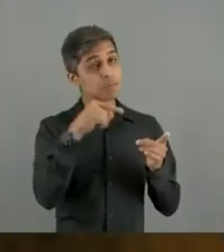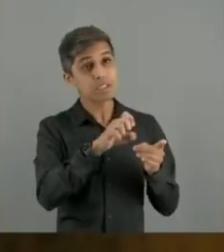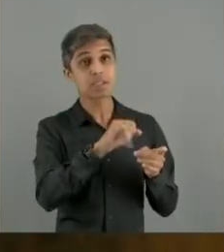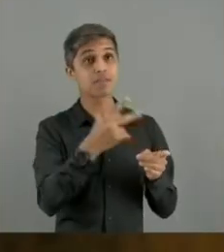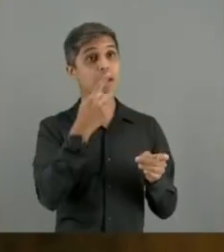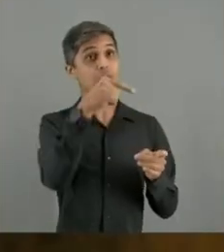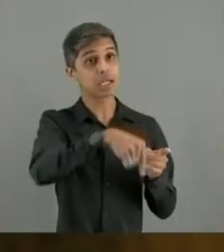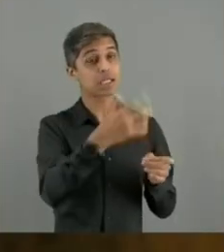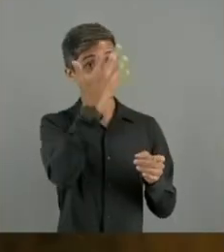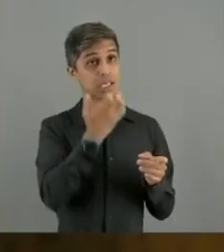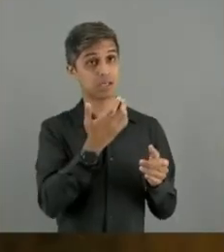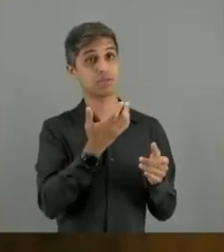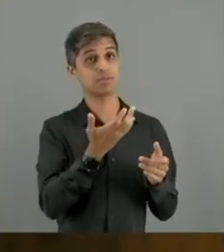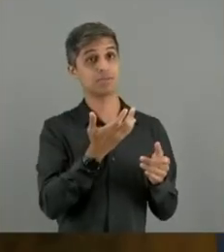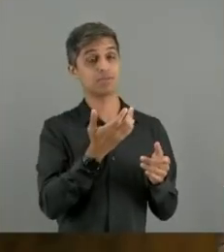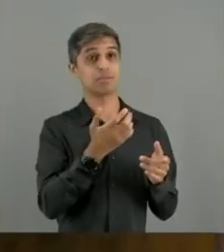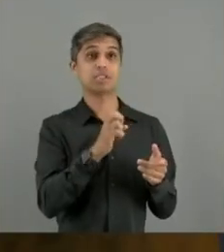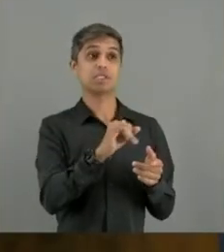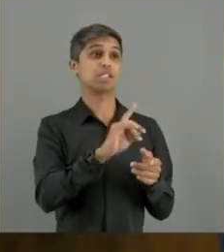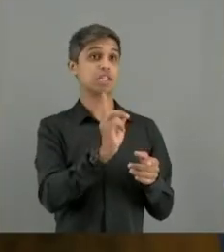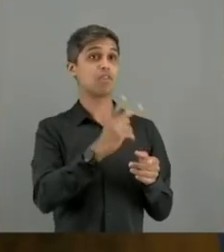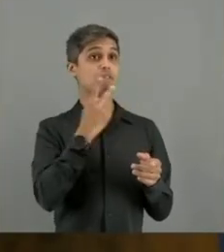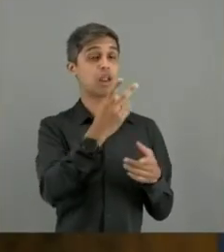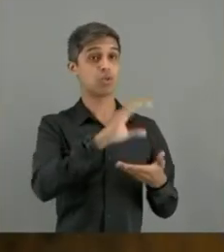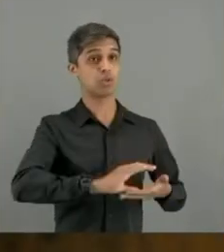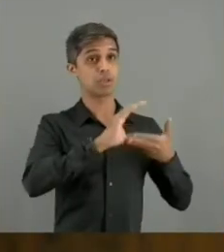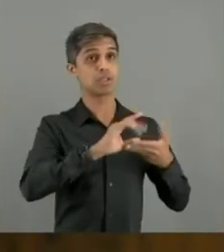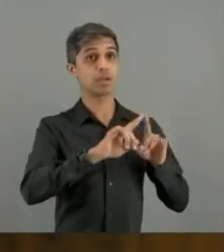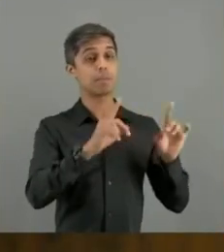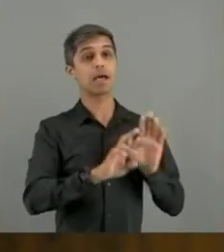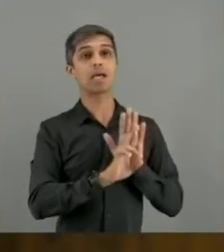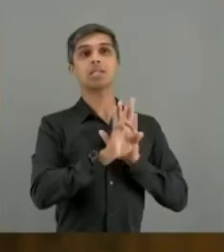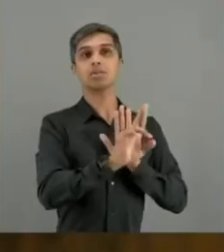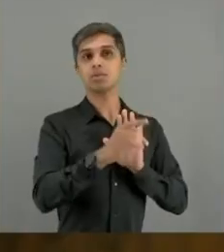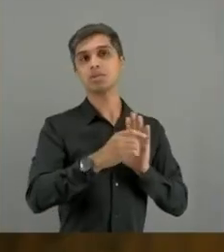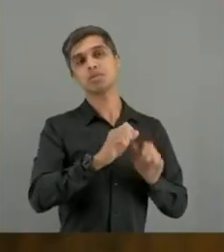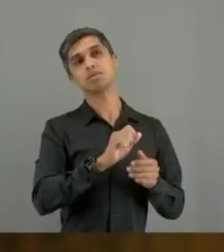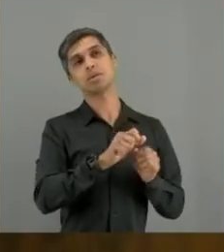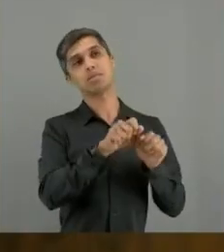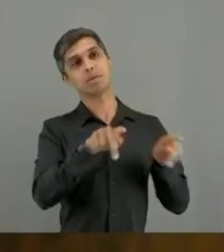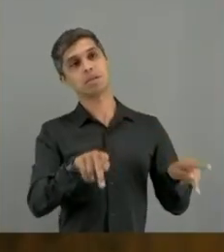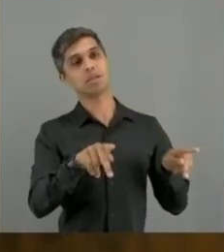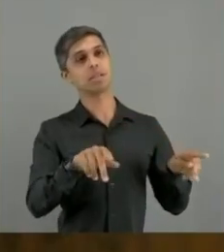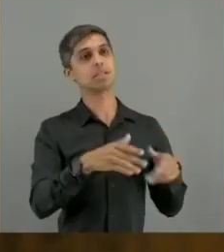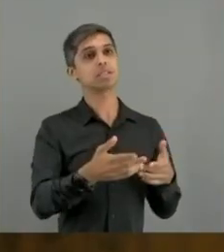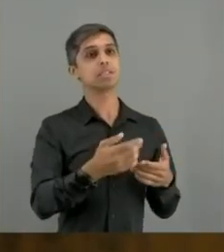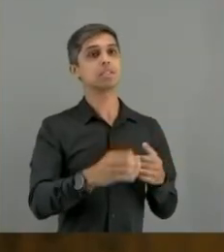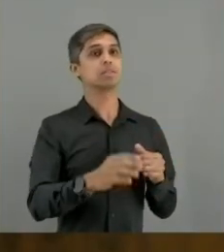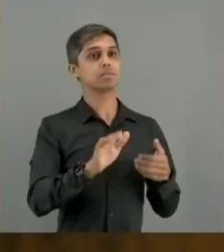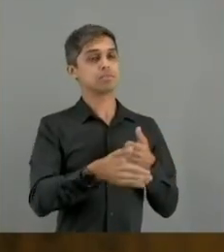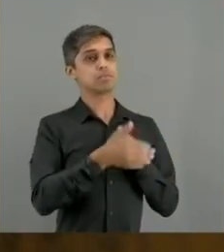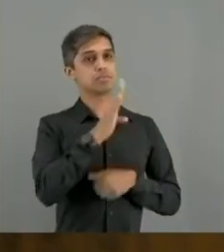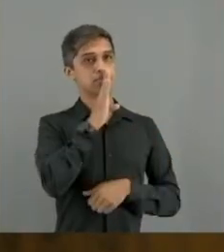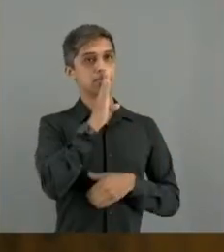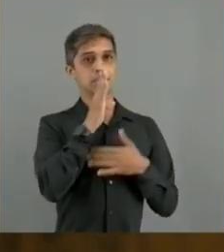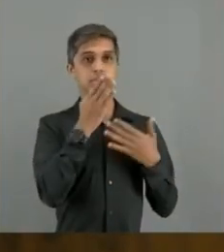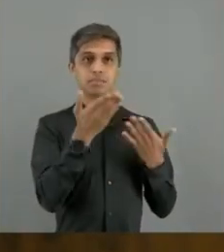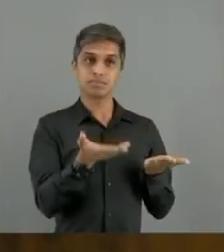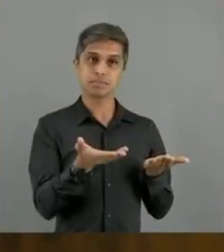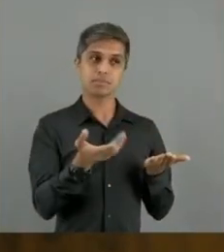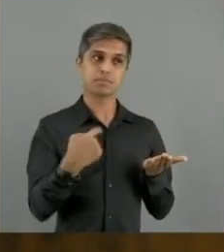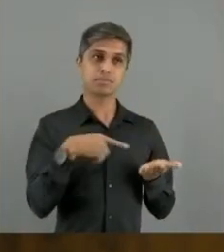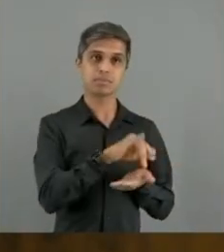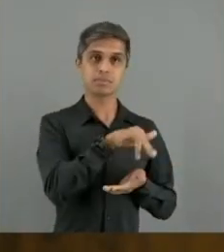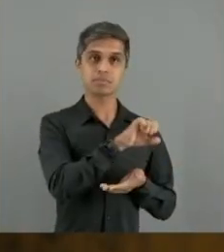senhora falou aqui é muito sério. Sim. E se a senhora não falou no conselho, e a senhora como representante dos aposentados no Conselho de Previdência, a senhora se omitiu e foi